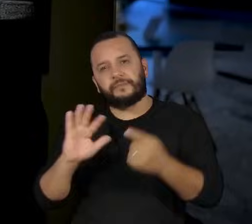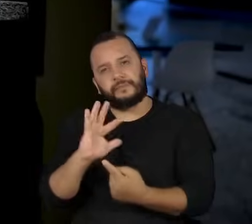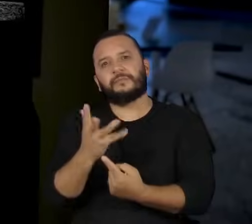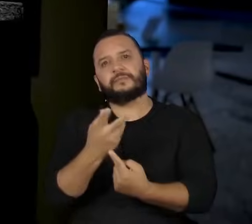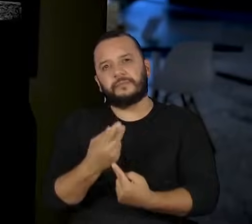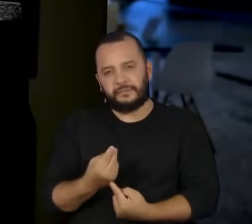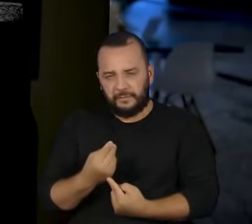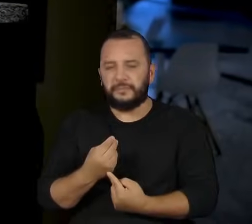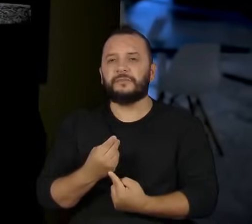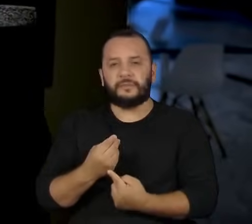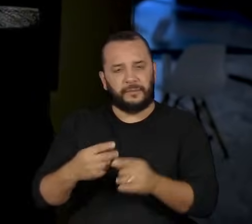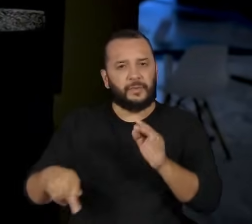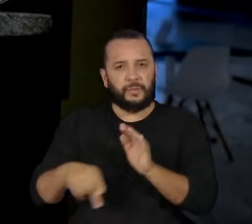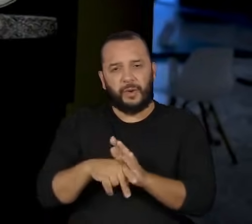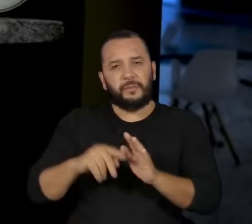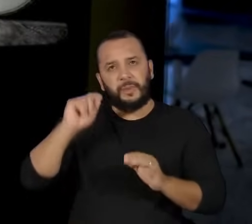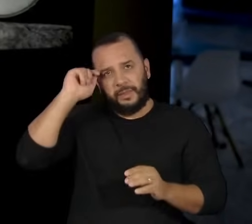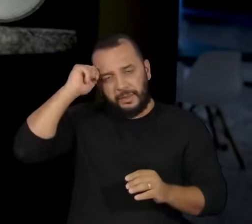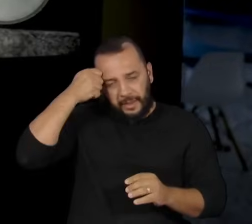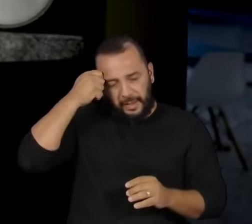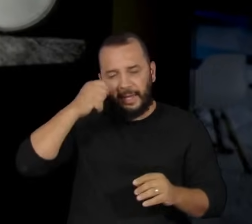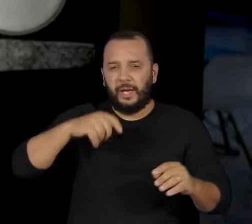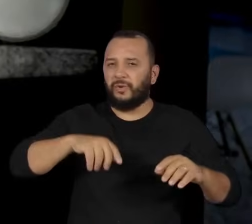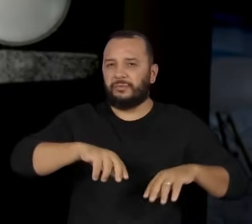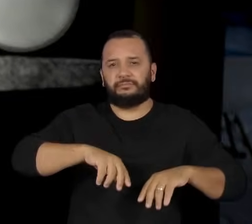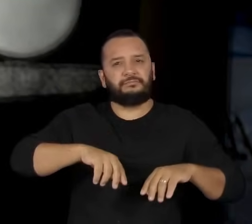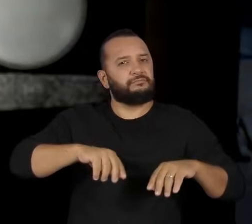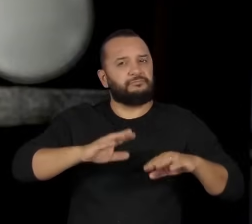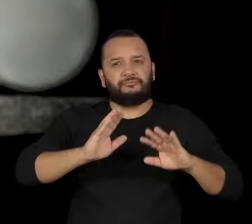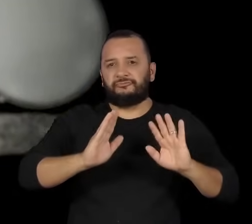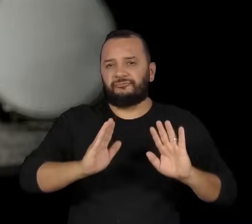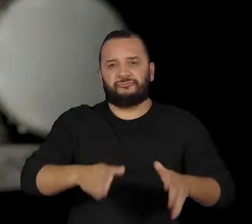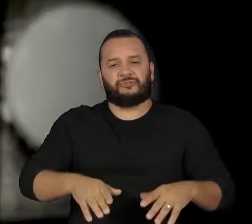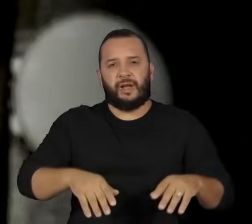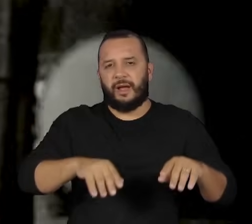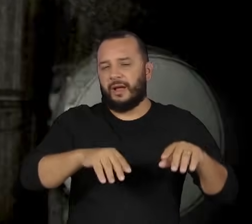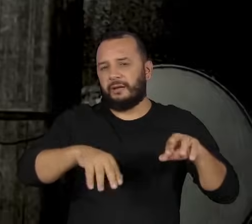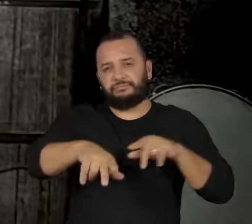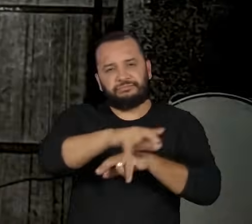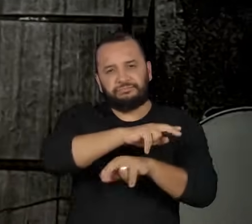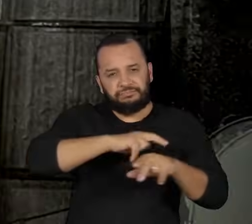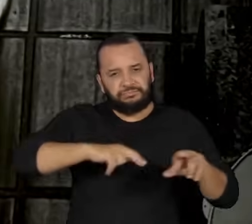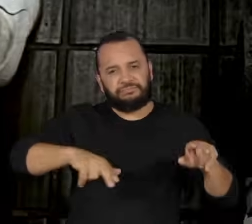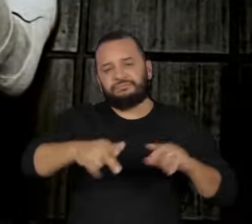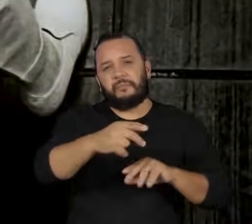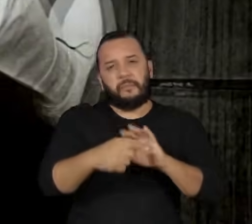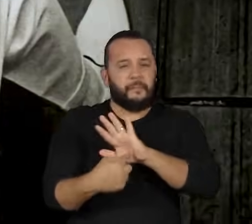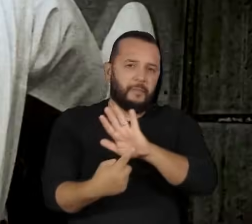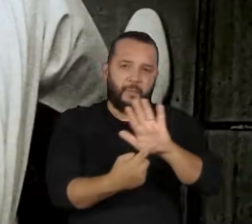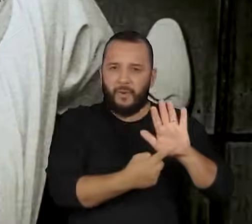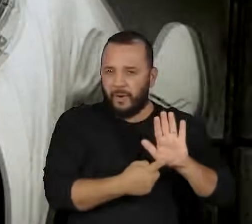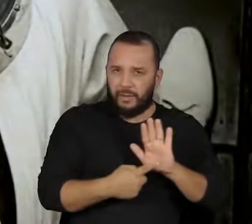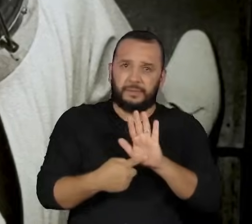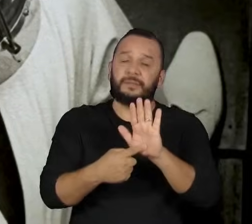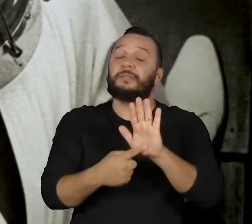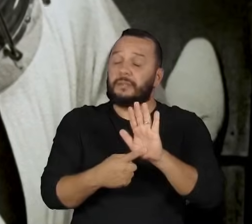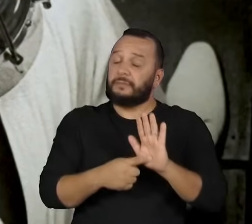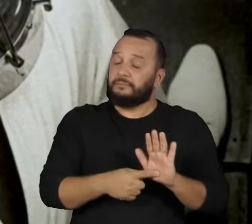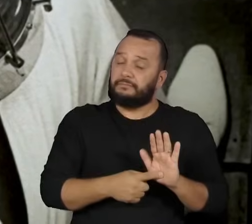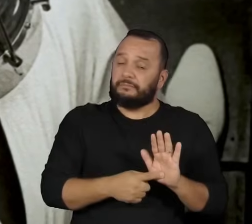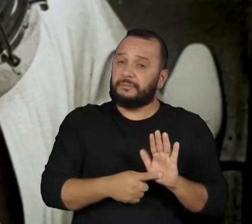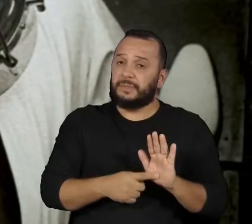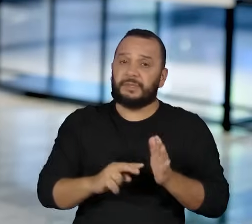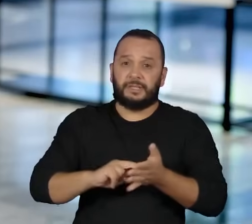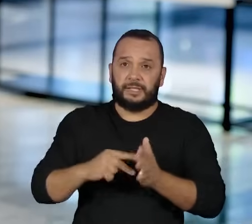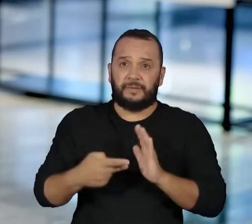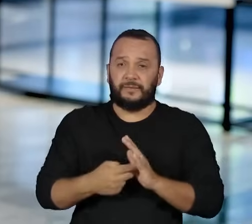arte e faz circular essa produção importante, a gente tem também um